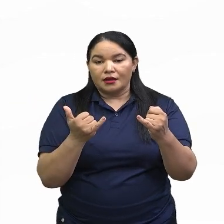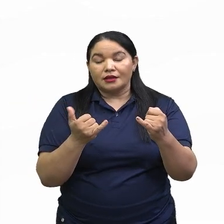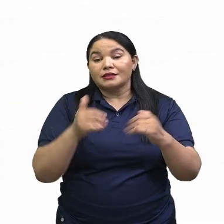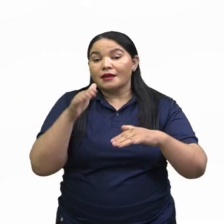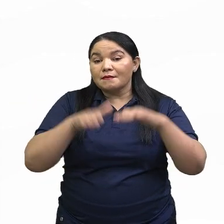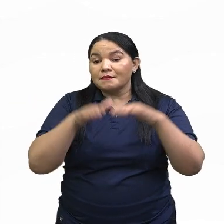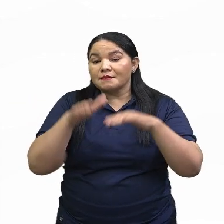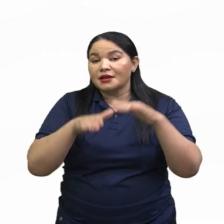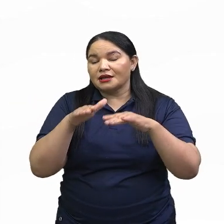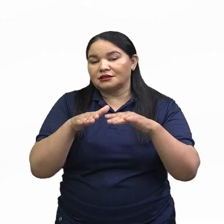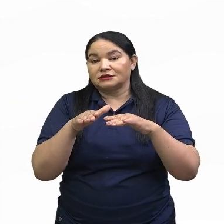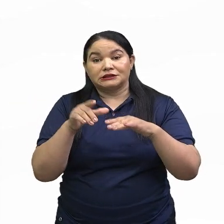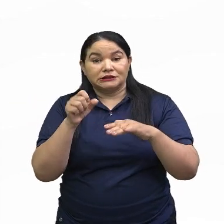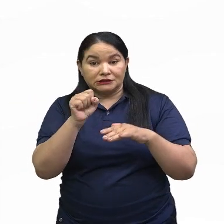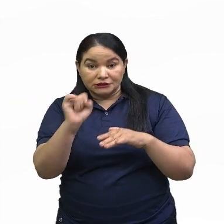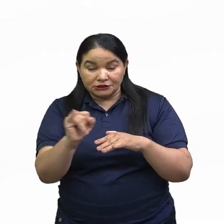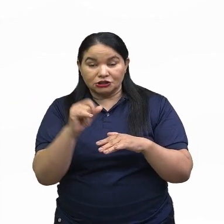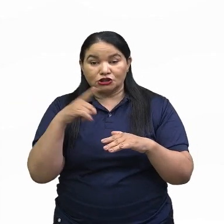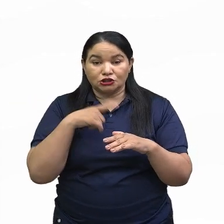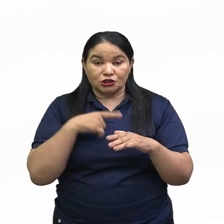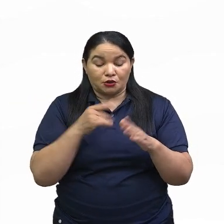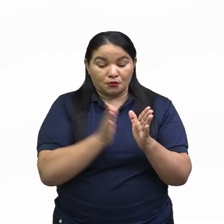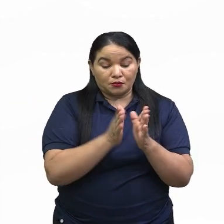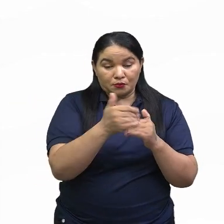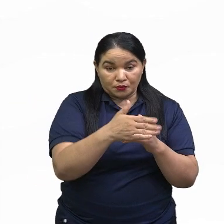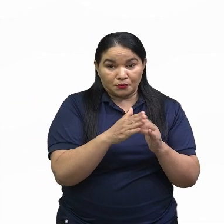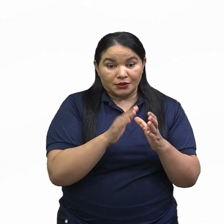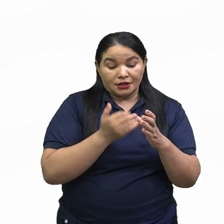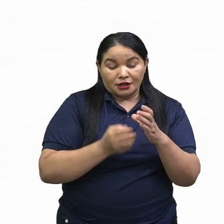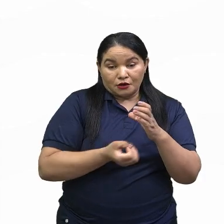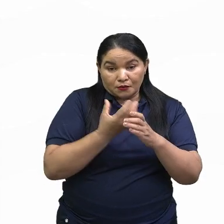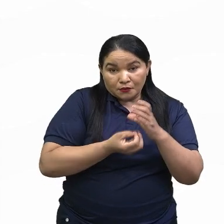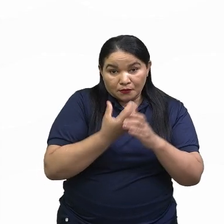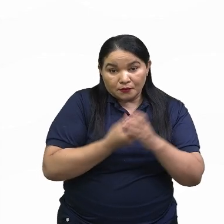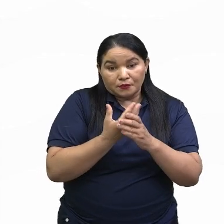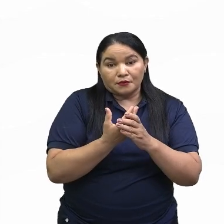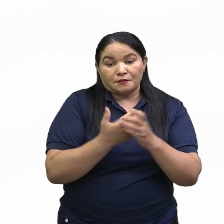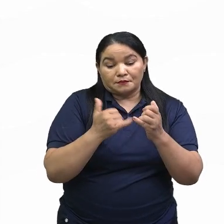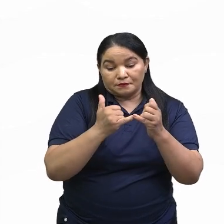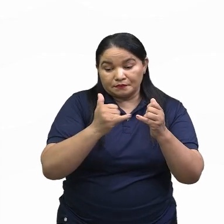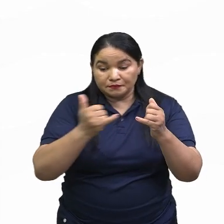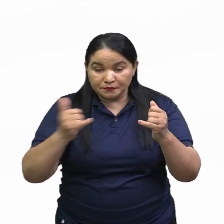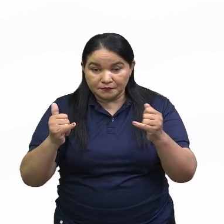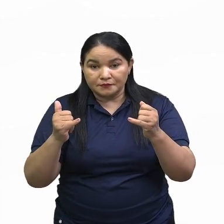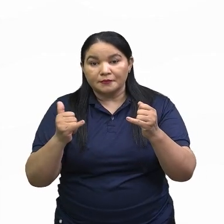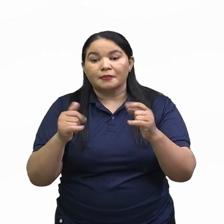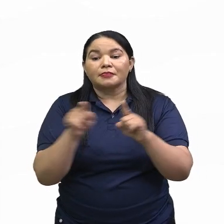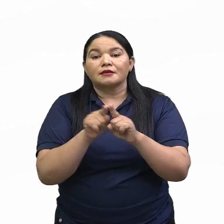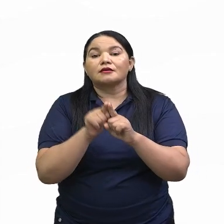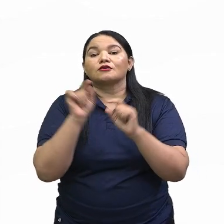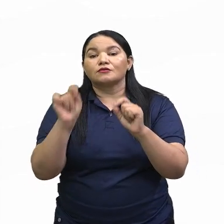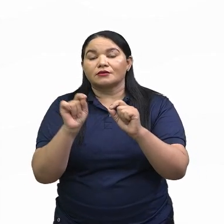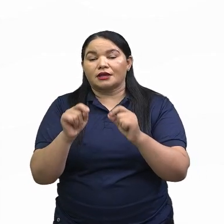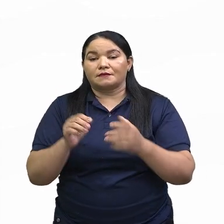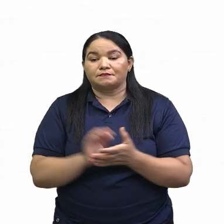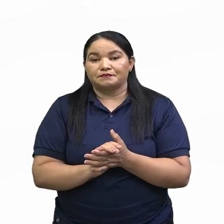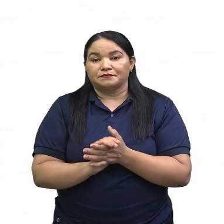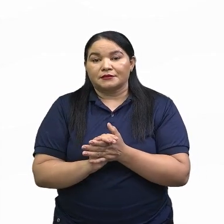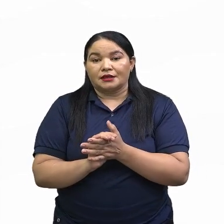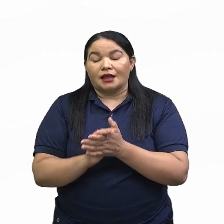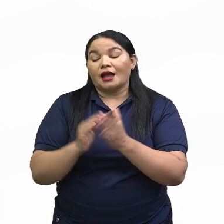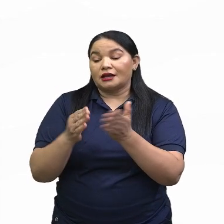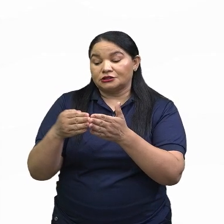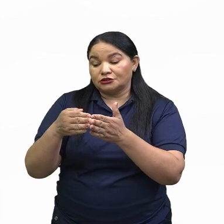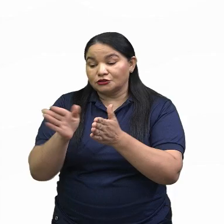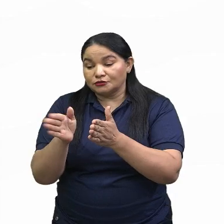quem? Se eu tiver um gerador, se você tiver aí fio condutor, se eu tiver aí também uma chave